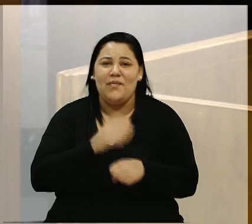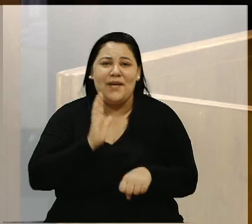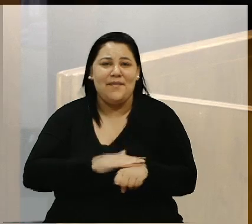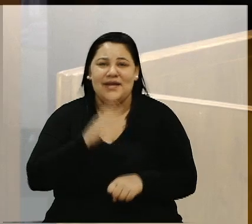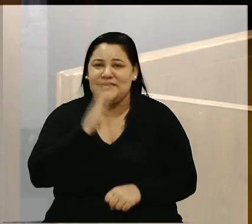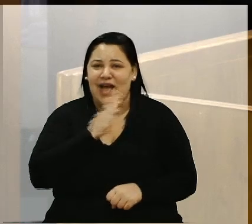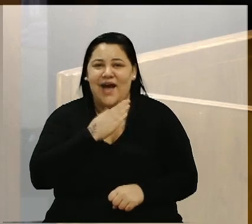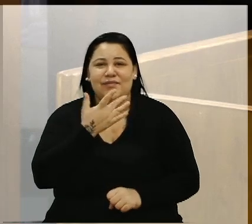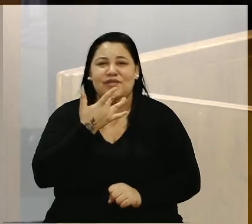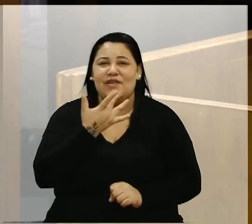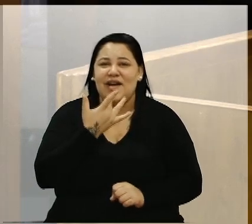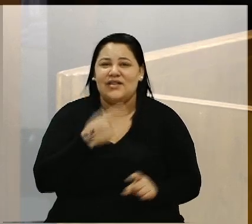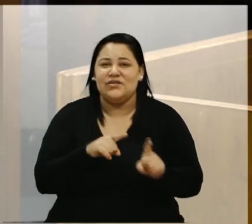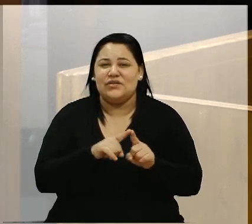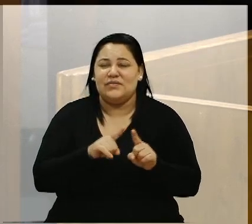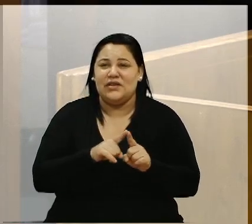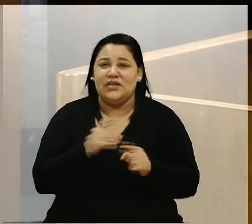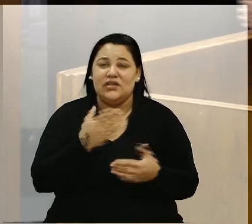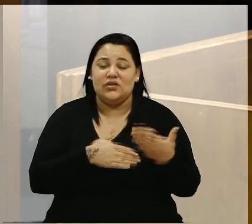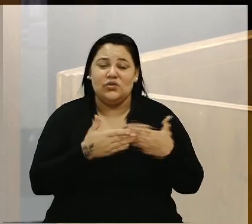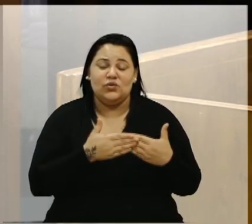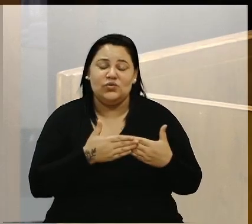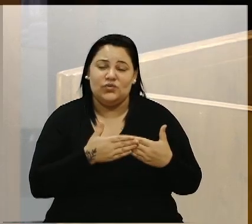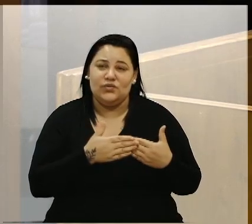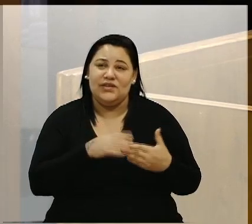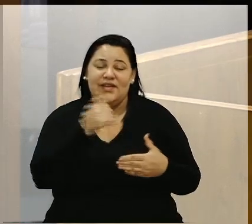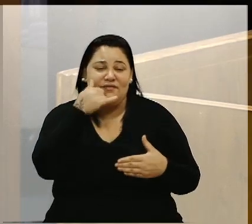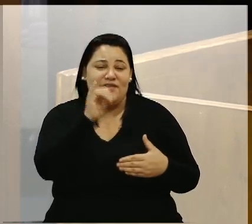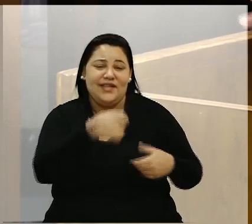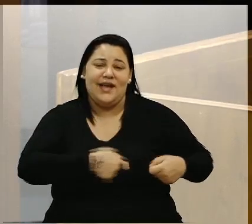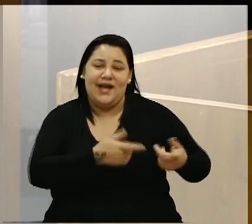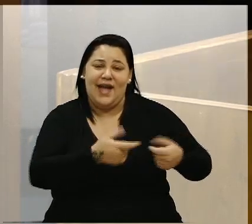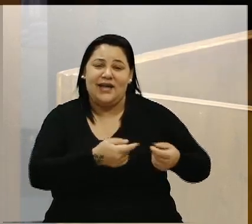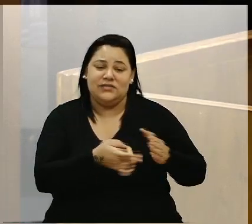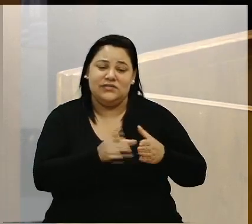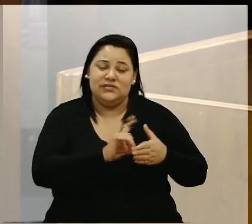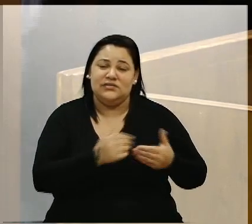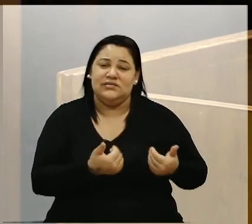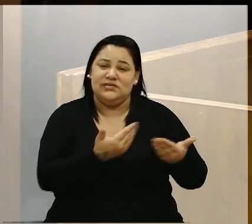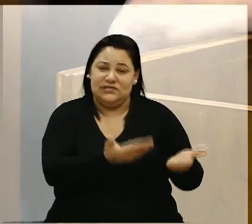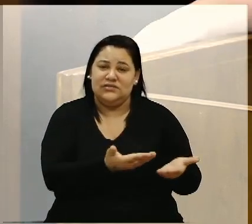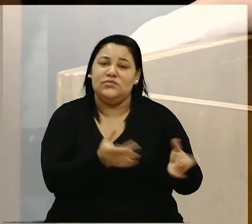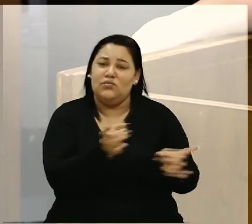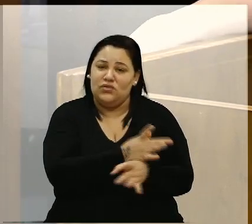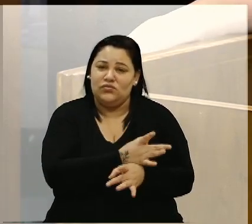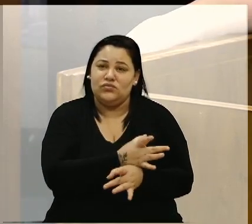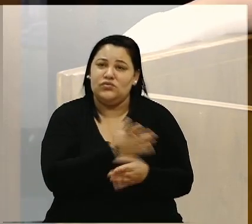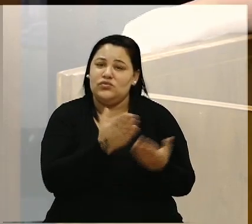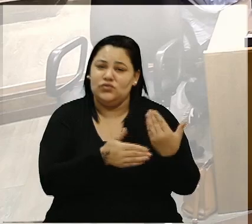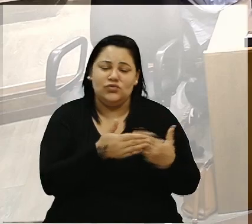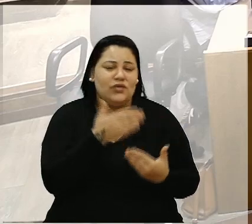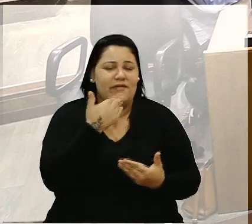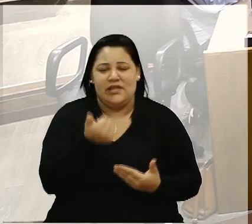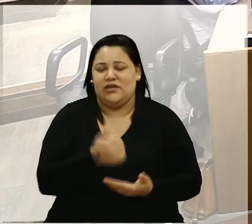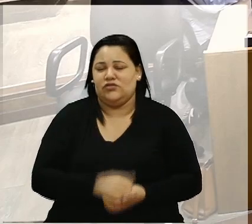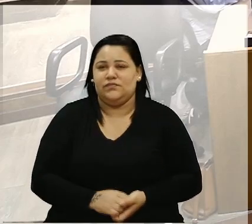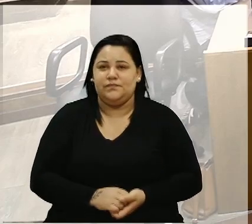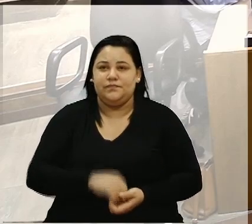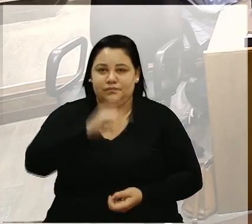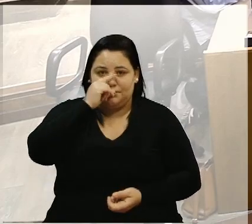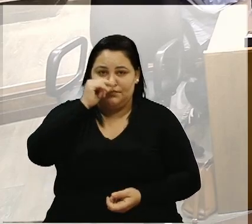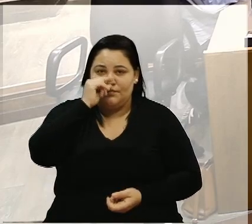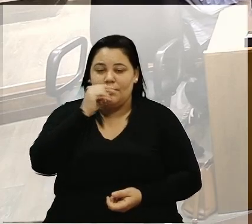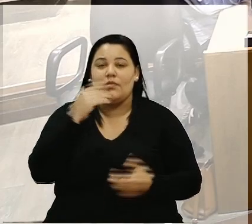mais fácil, e tudo que a gente economiza entregando antes, tudo isso se paga. Sua parte, vereador Fantinel. Parabéns,